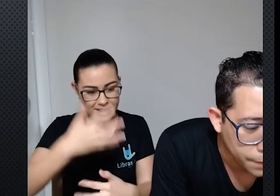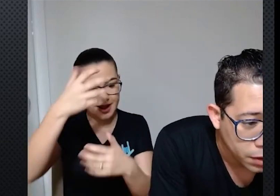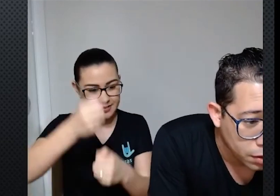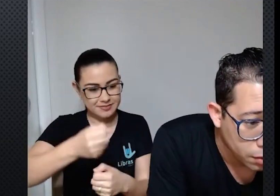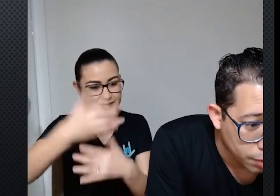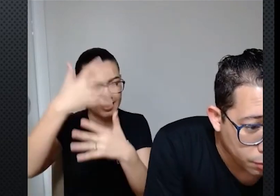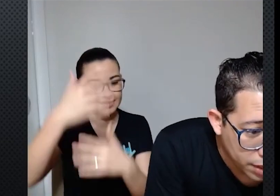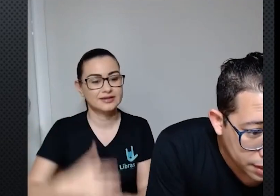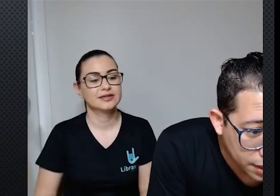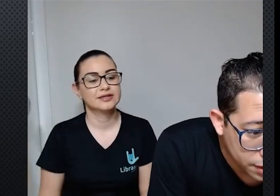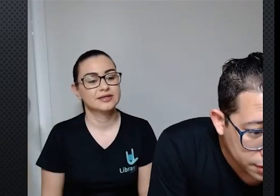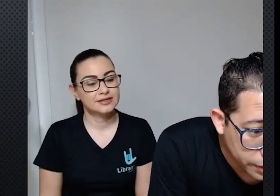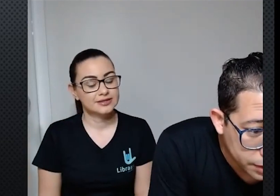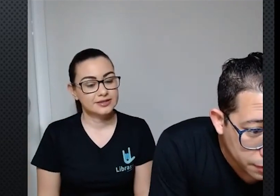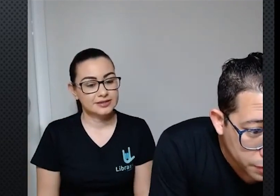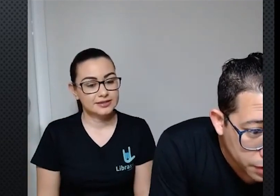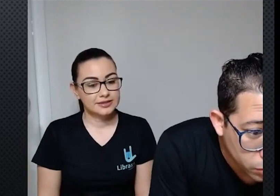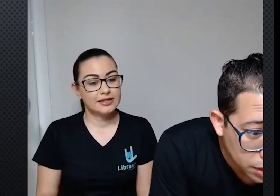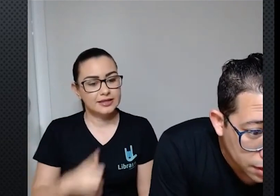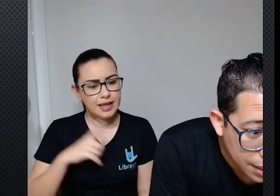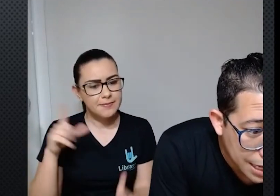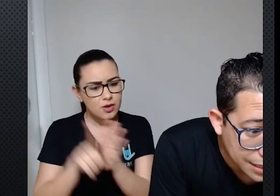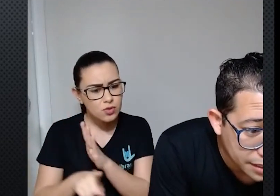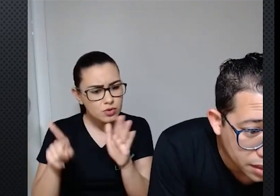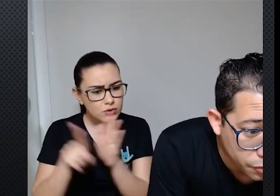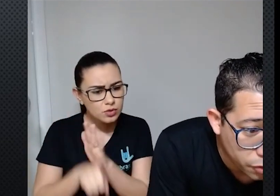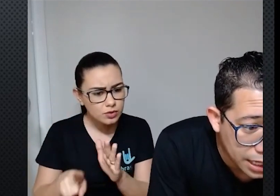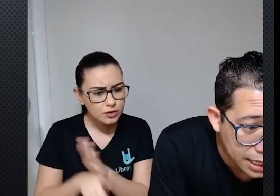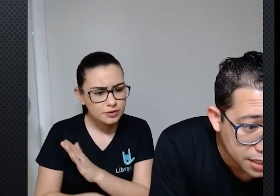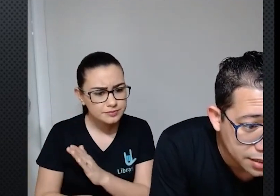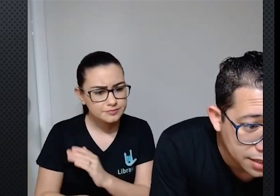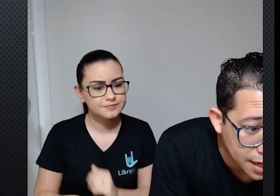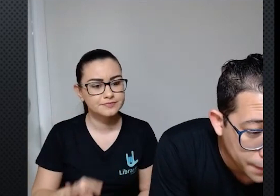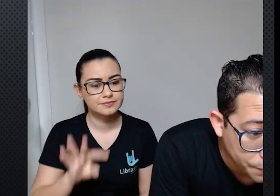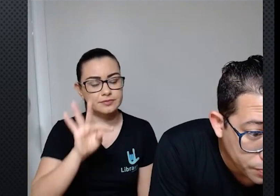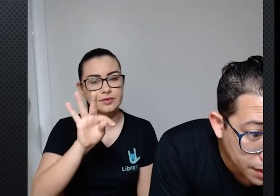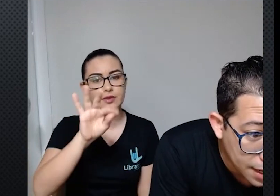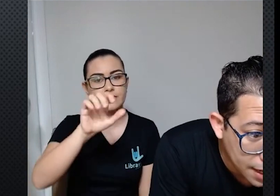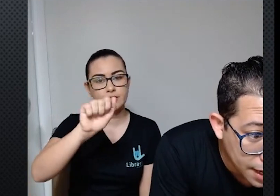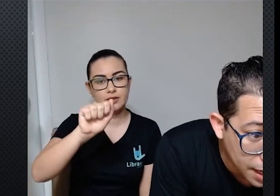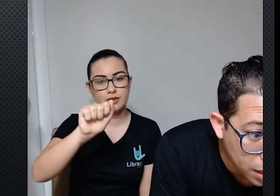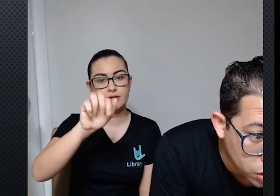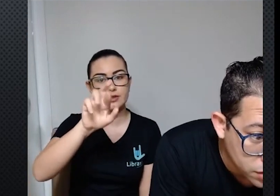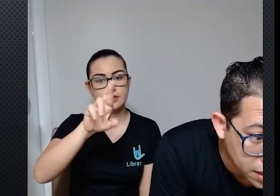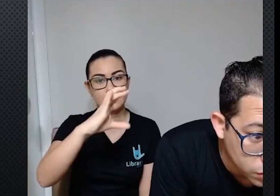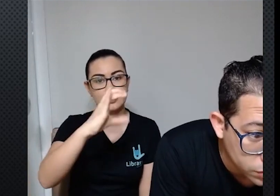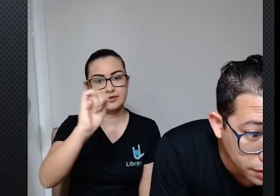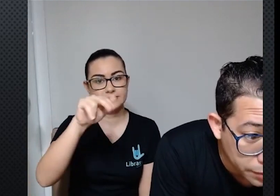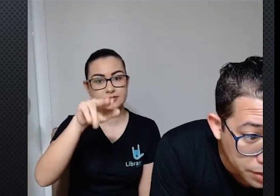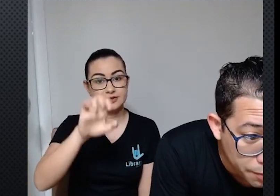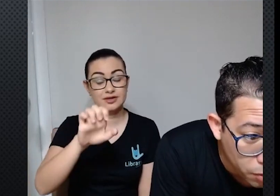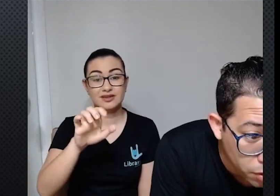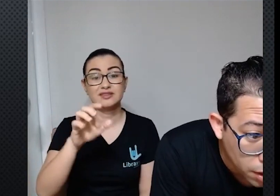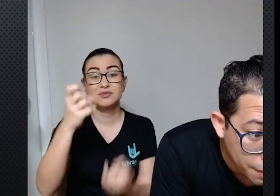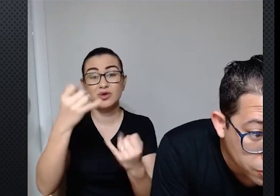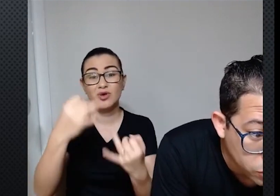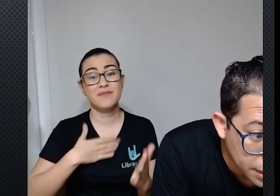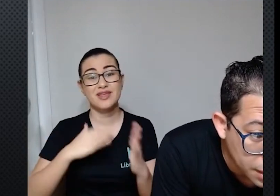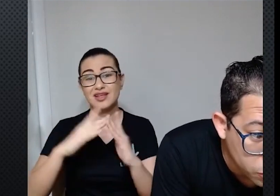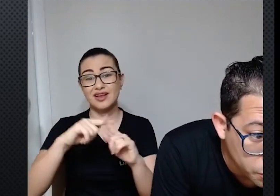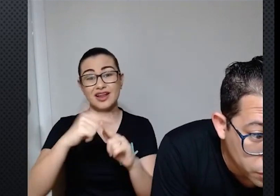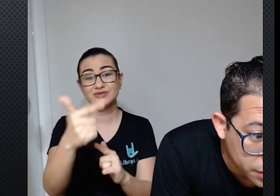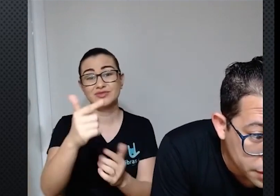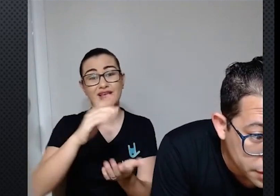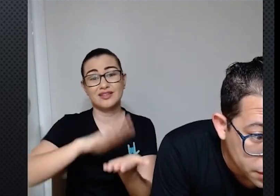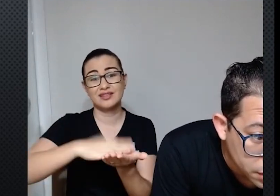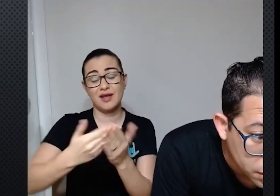2. Vamos ver aqui. Tem mais pergunta. A Tarciana falou que na igreja dela, ela sozinha, não tem intérprete de apoio, mas gostaria